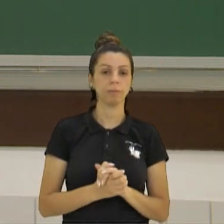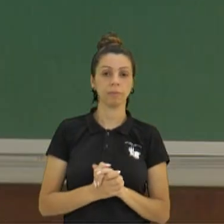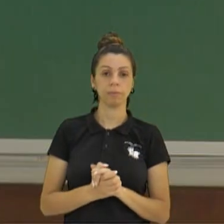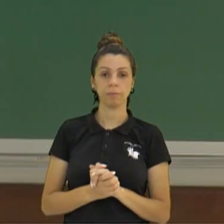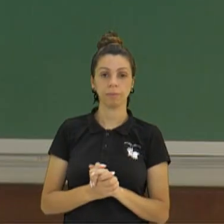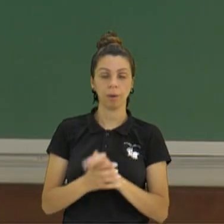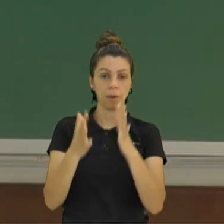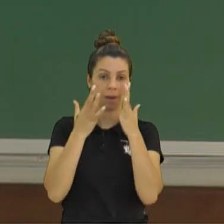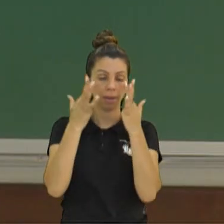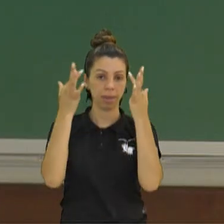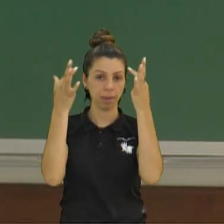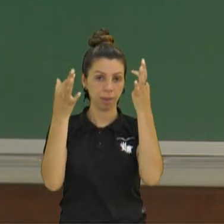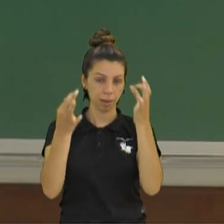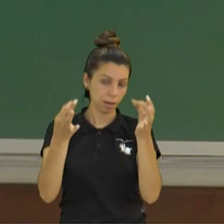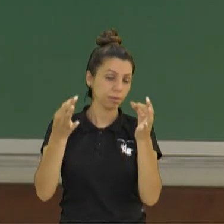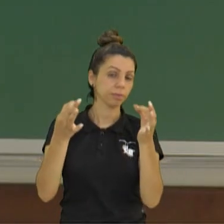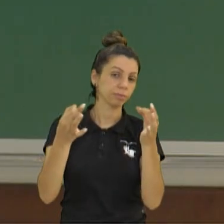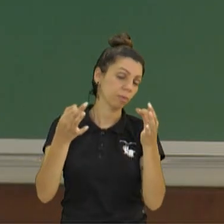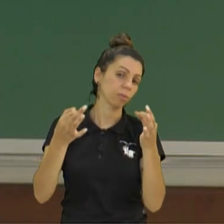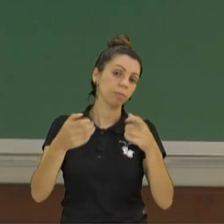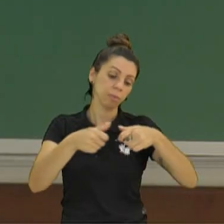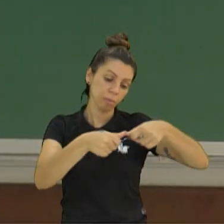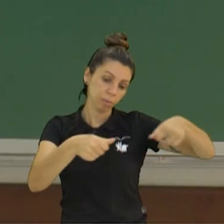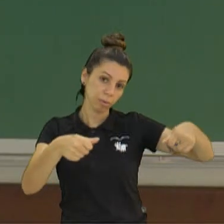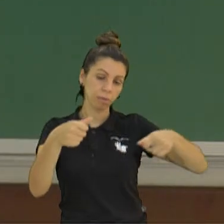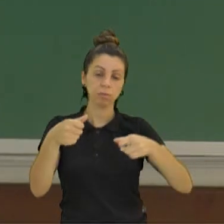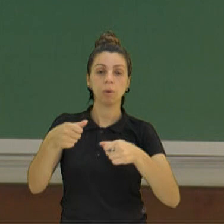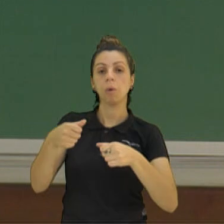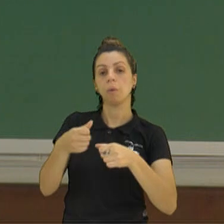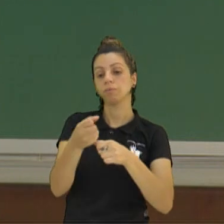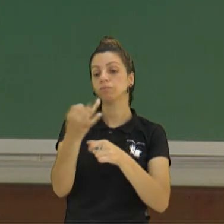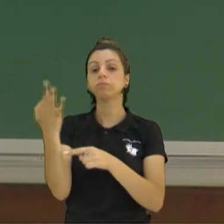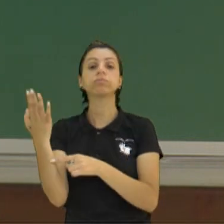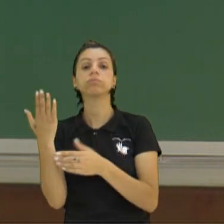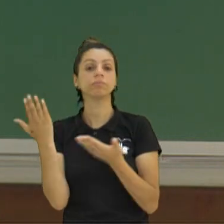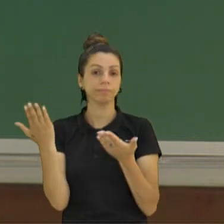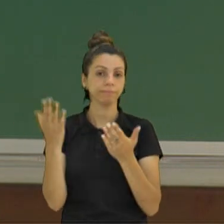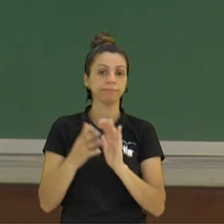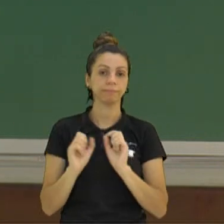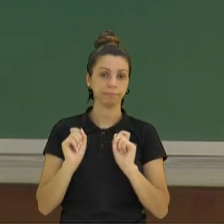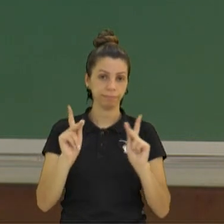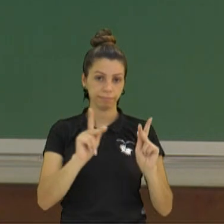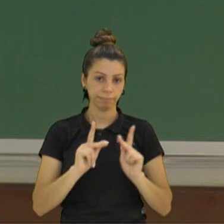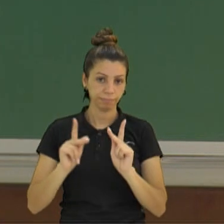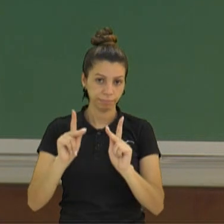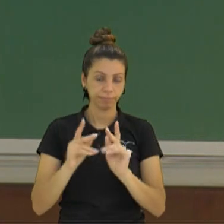atento. Grandeza é tudo que pode ser medido ou contado, beleza?